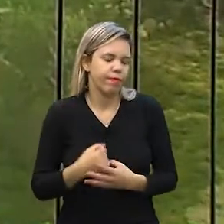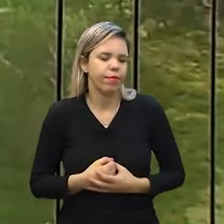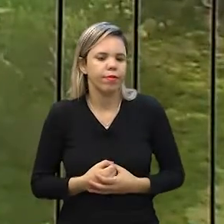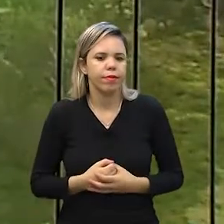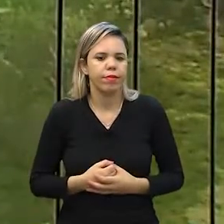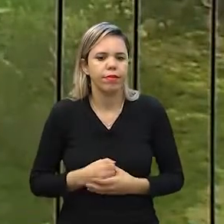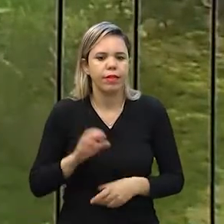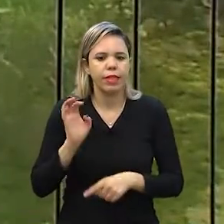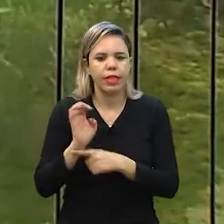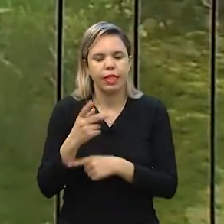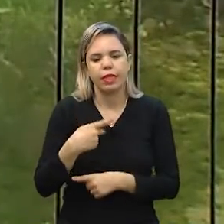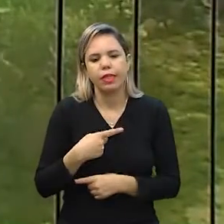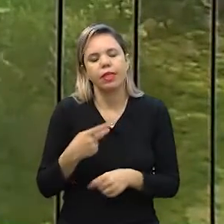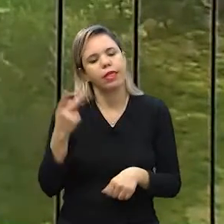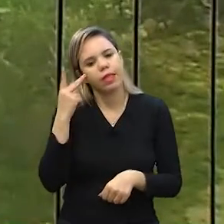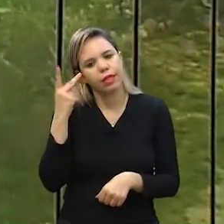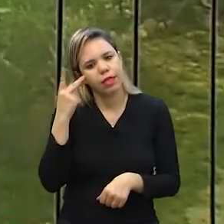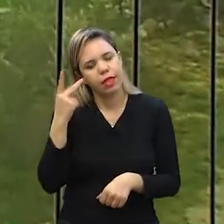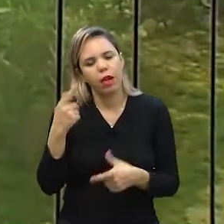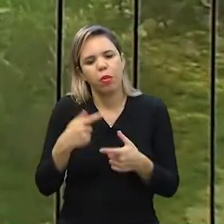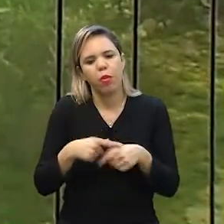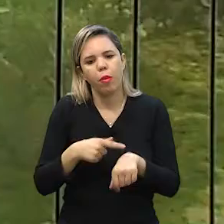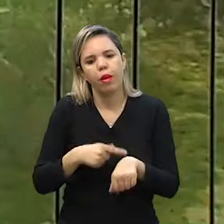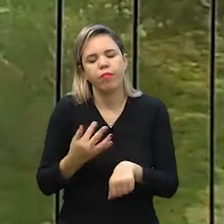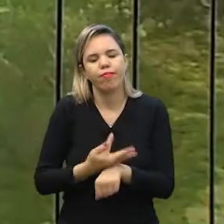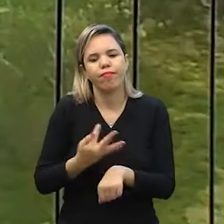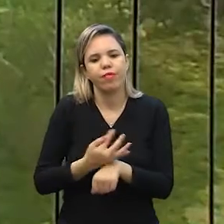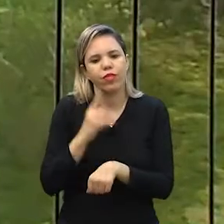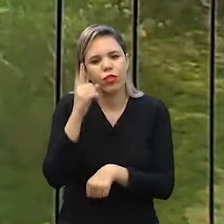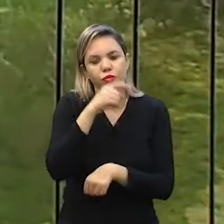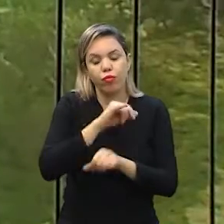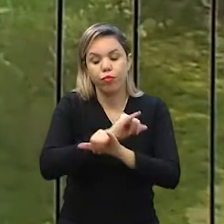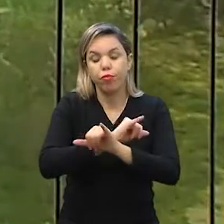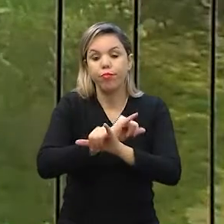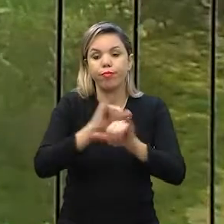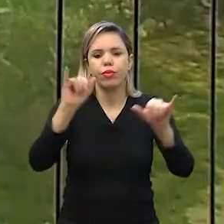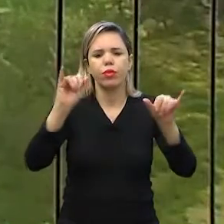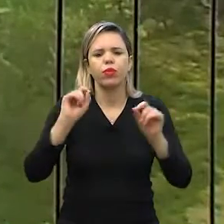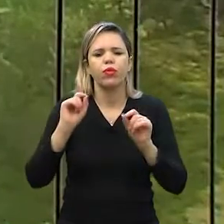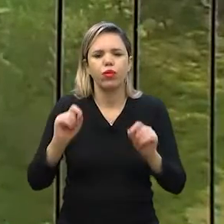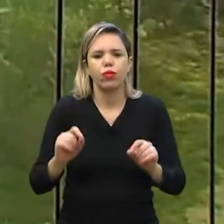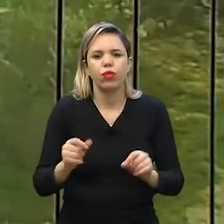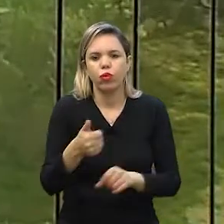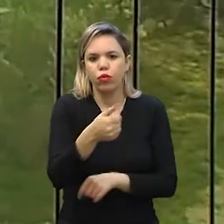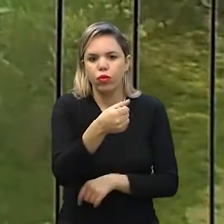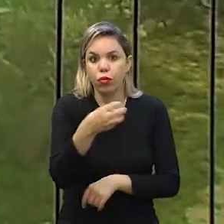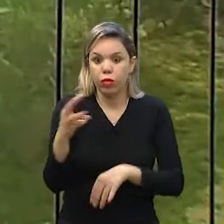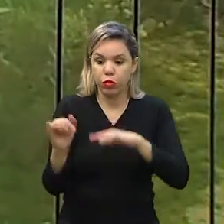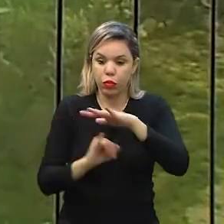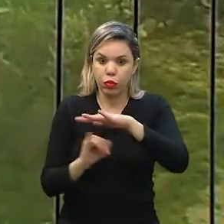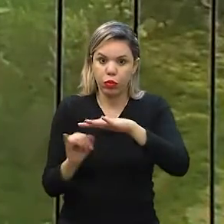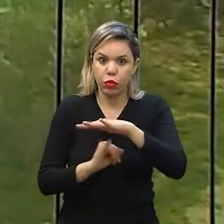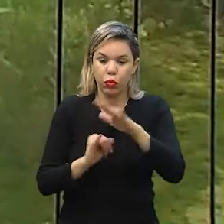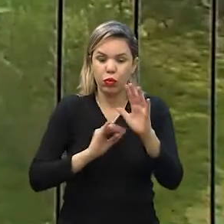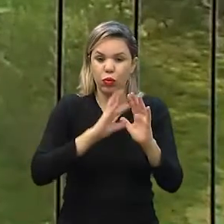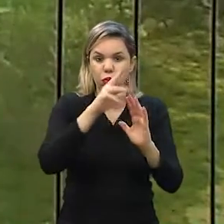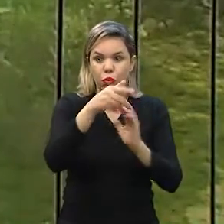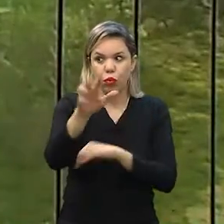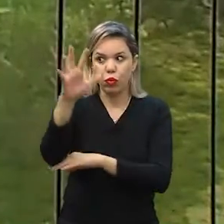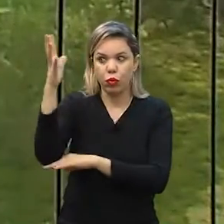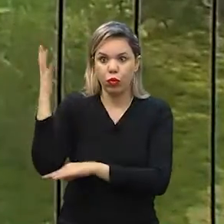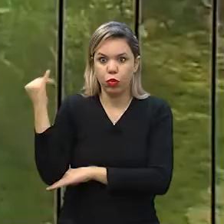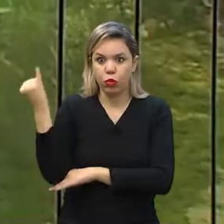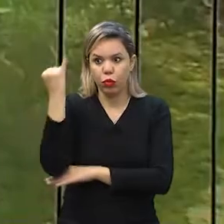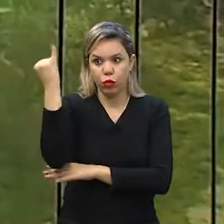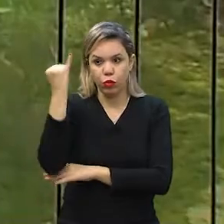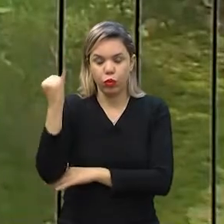O estado de São Paulo vive momentos de incerteza desde que foi anunciado que 3 institutos ambientais renomados de pesquisa